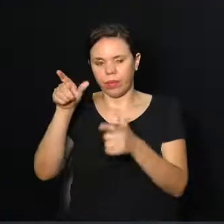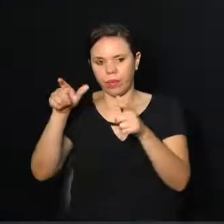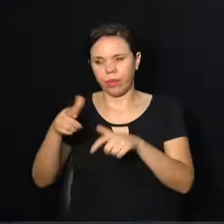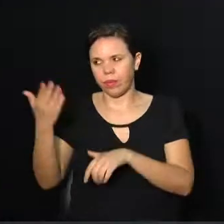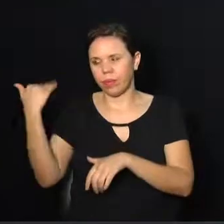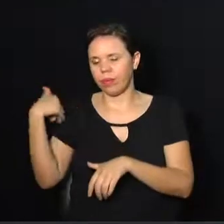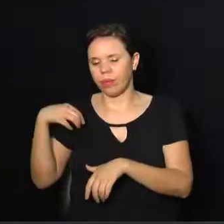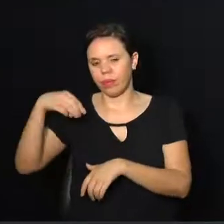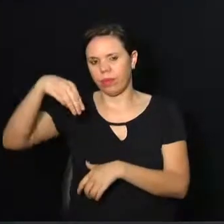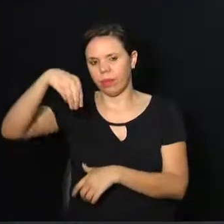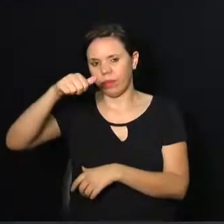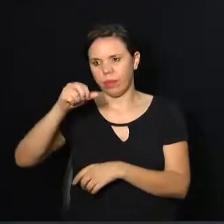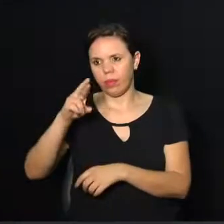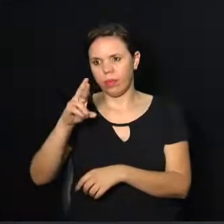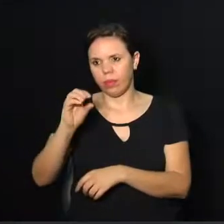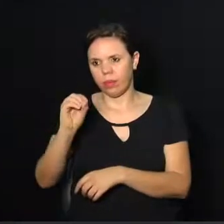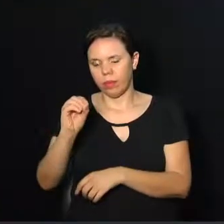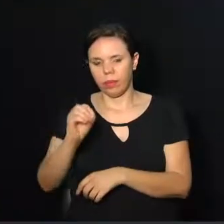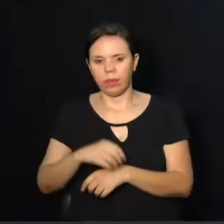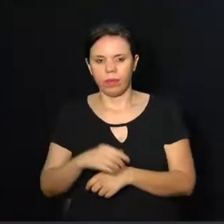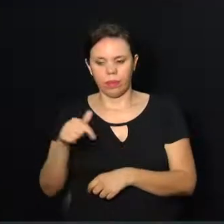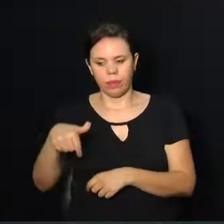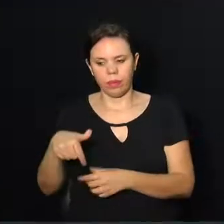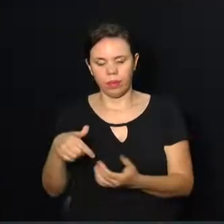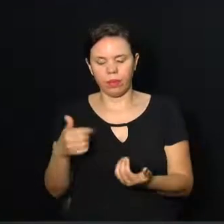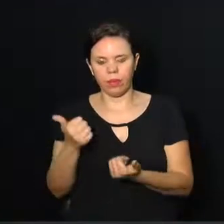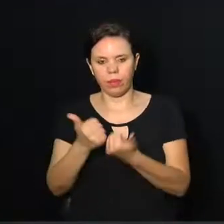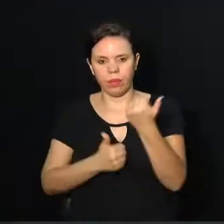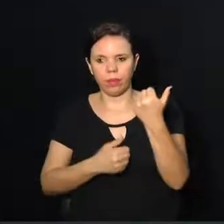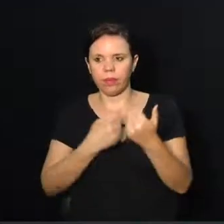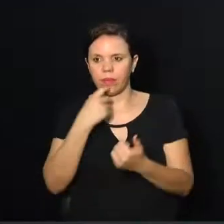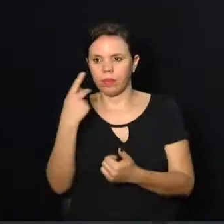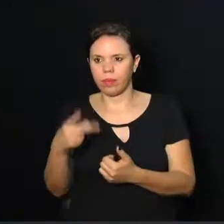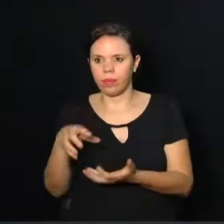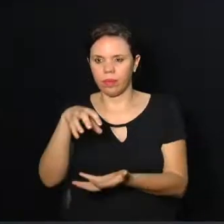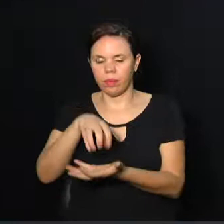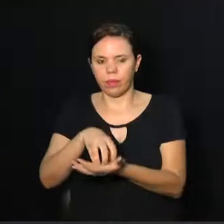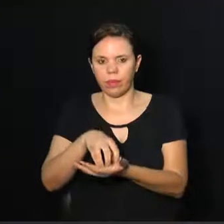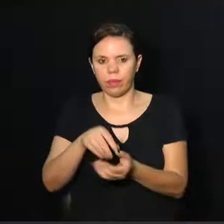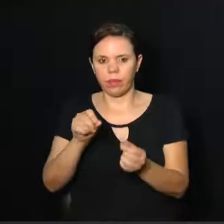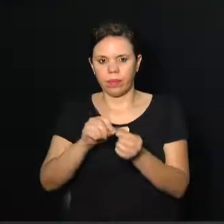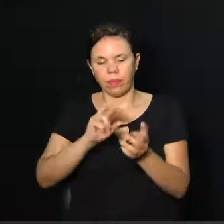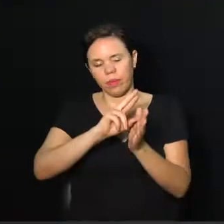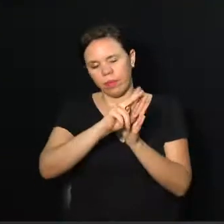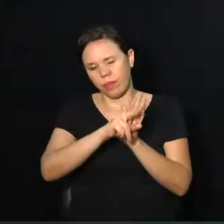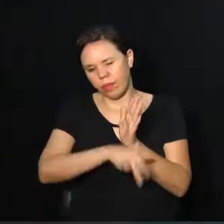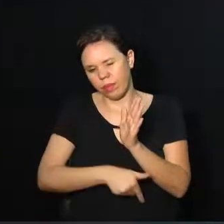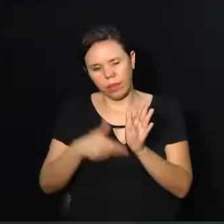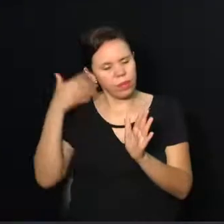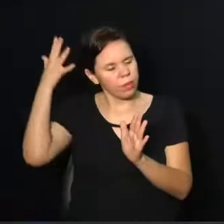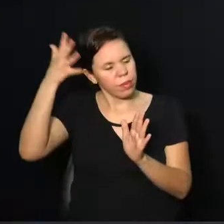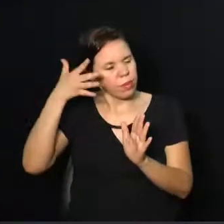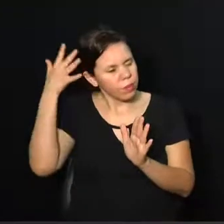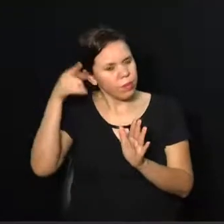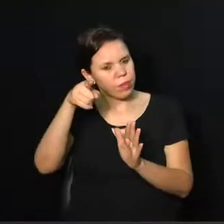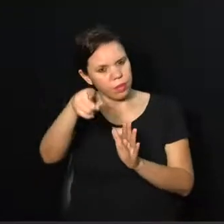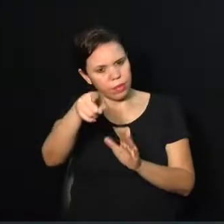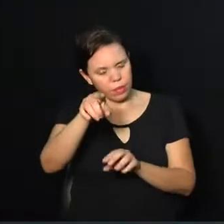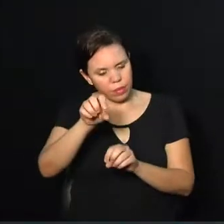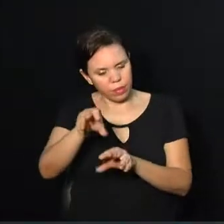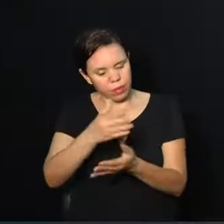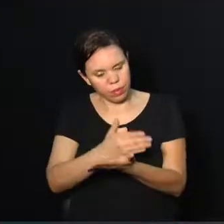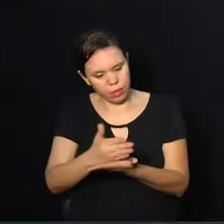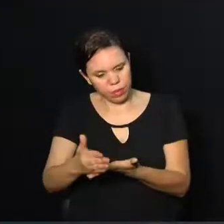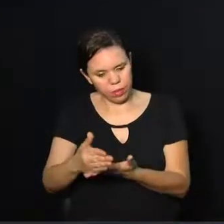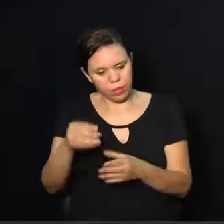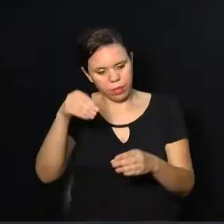Márcio Biscola, da regional aqui de Campinas. E aí foi feita uma série de palestras. Você começou a dar palestra dentro